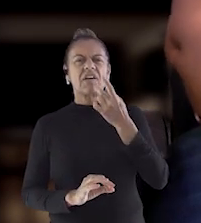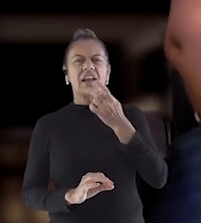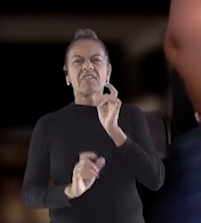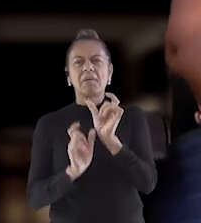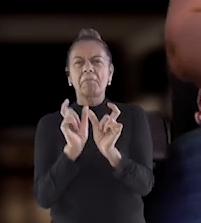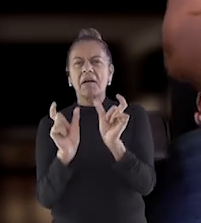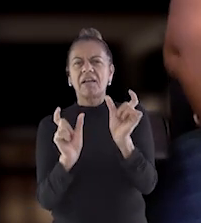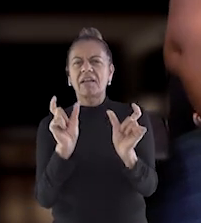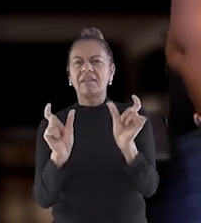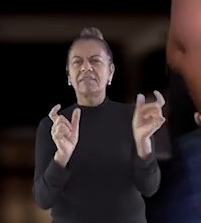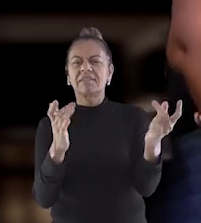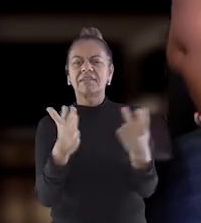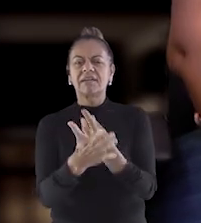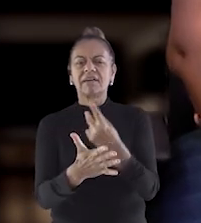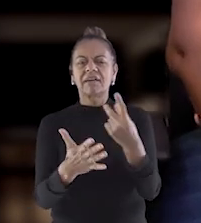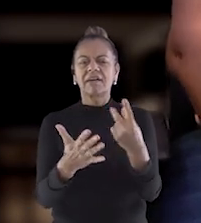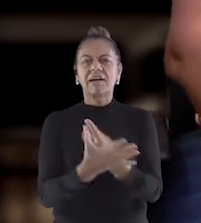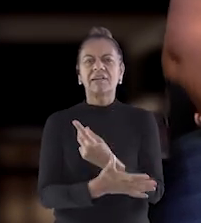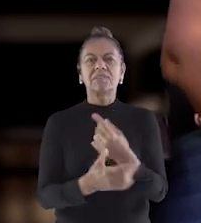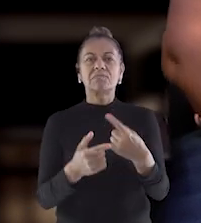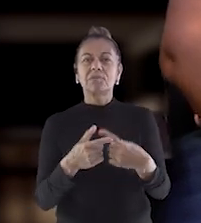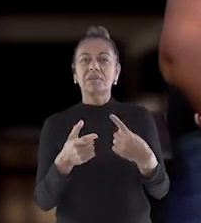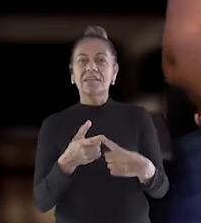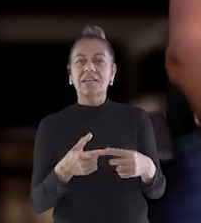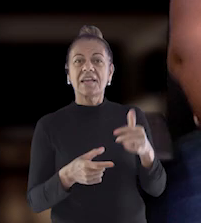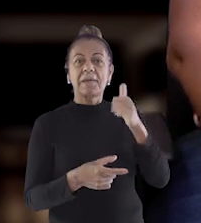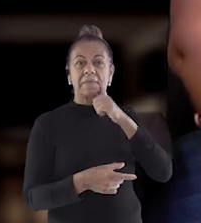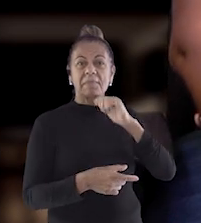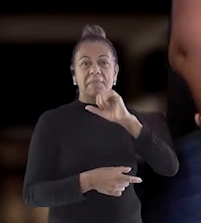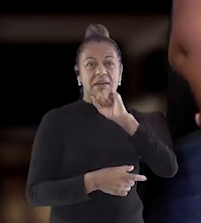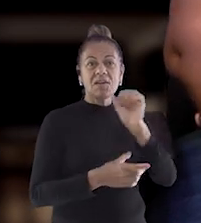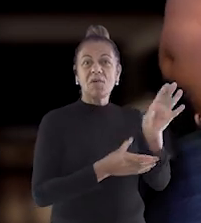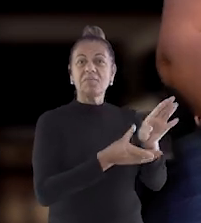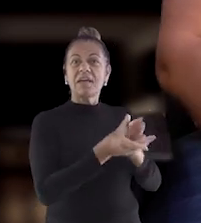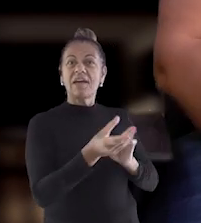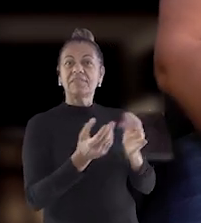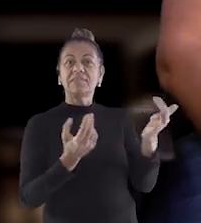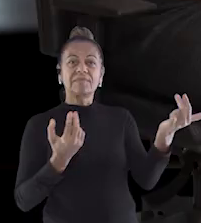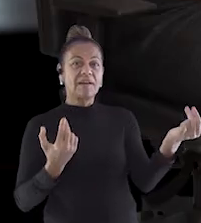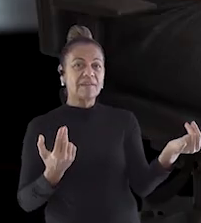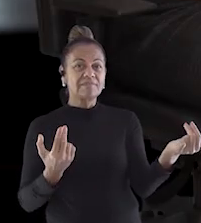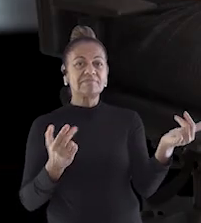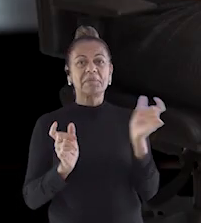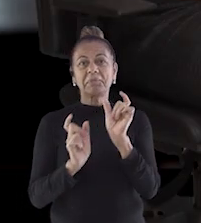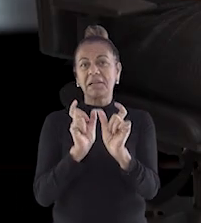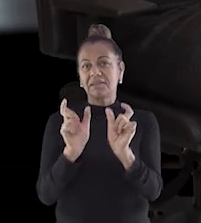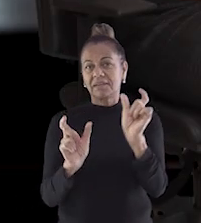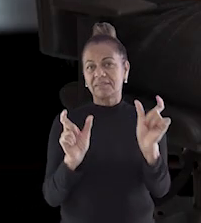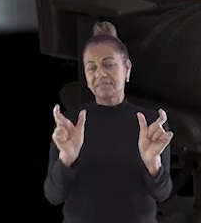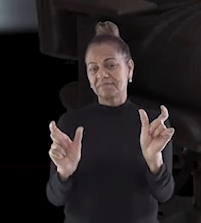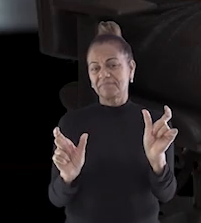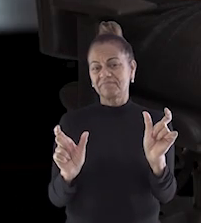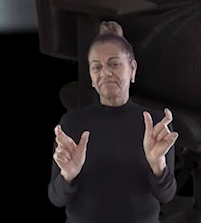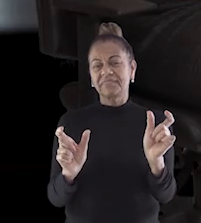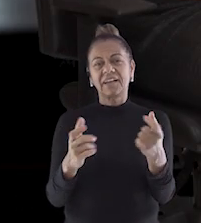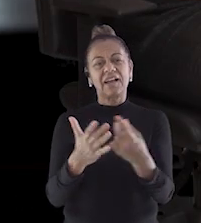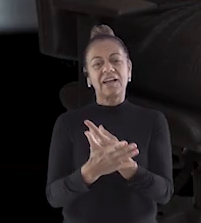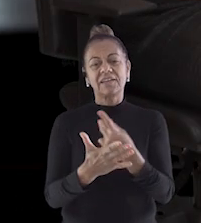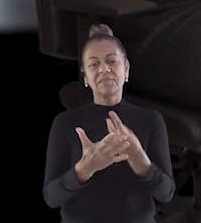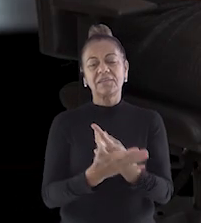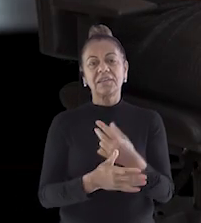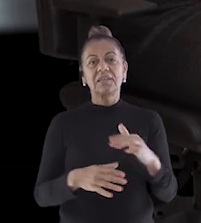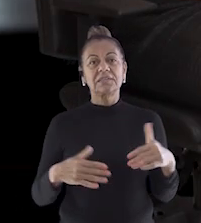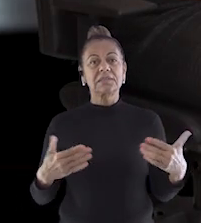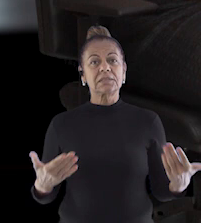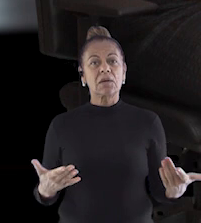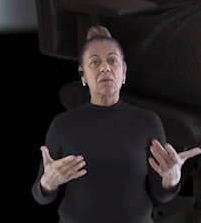criança? Eu não trabalhava, eu não sabia direito, assim, me arrumar. Mamãe, eu falava tudo errado. Eu